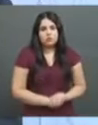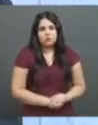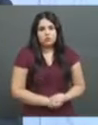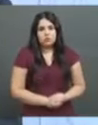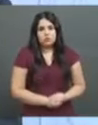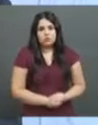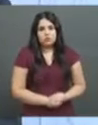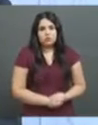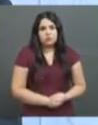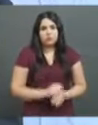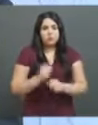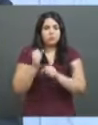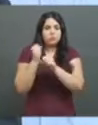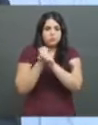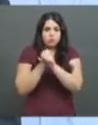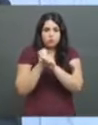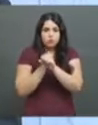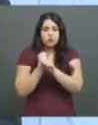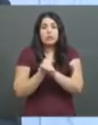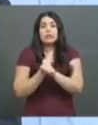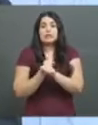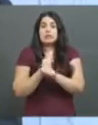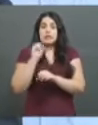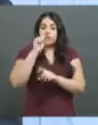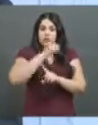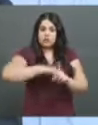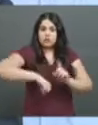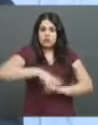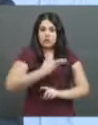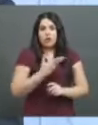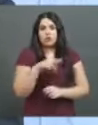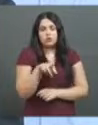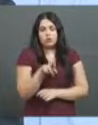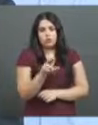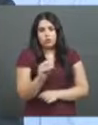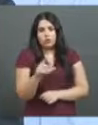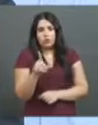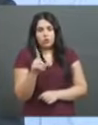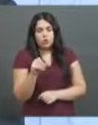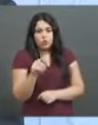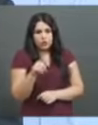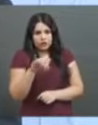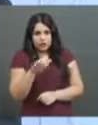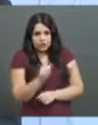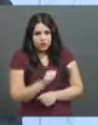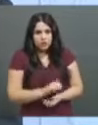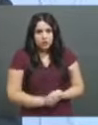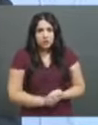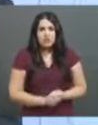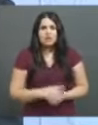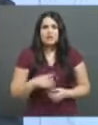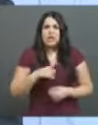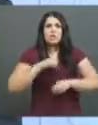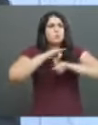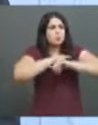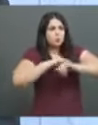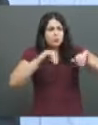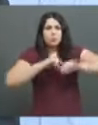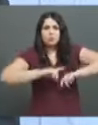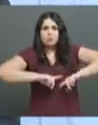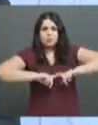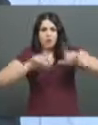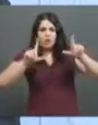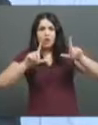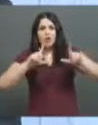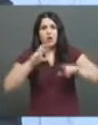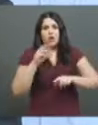Há anos, a Sociedade Brasileira de Urologia vem fazendo campanhas, outubro